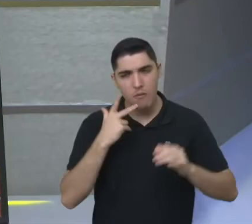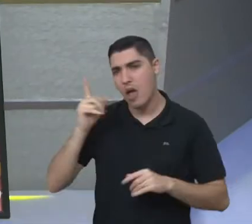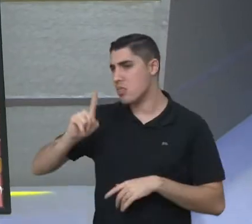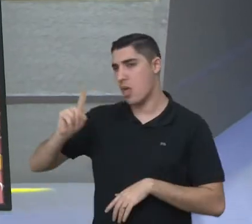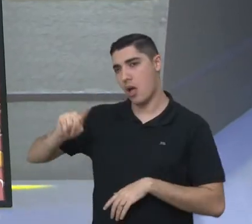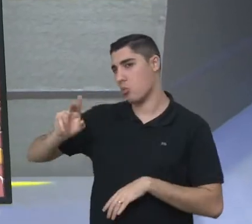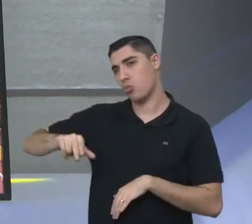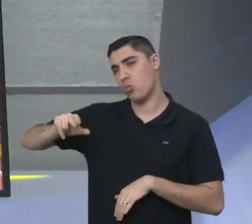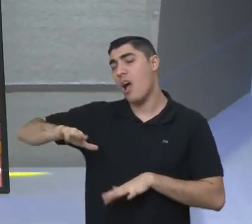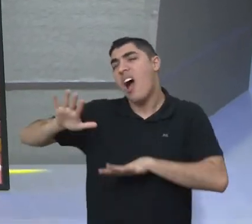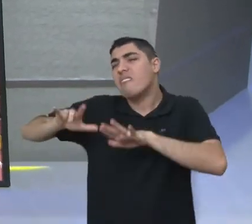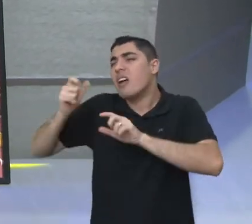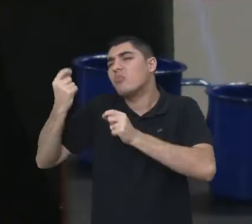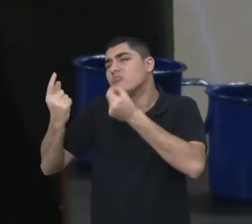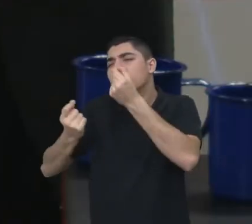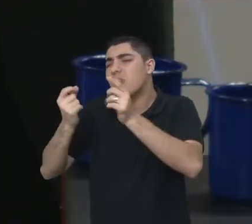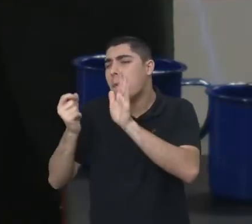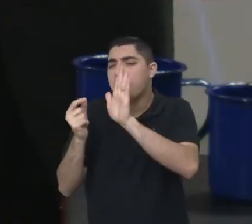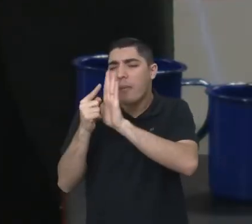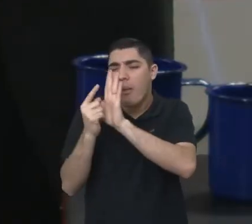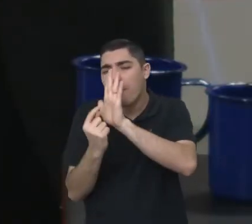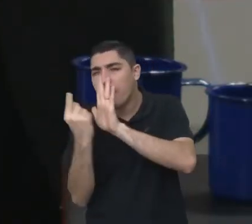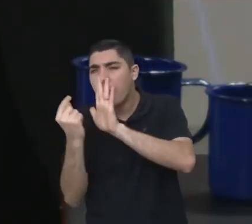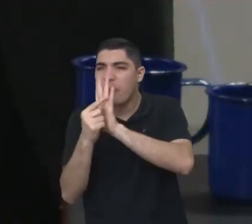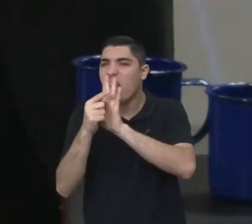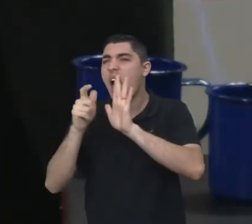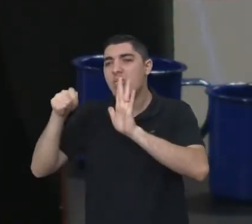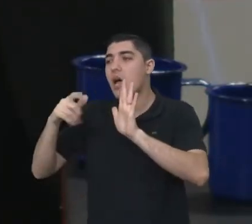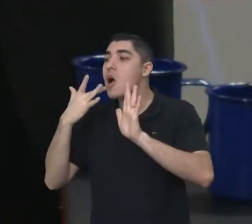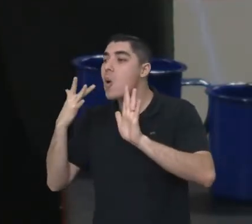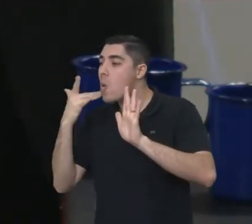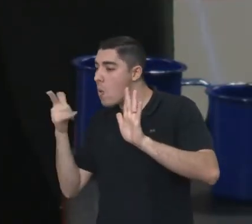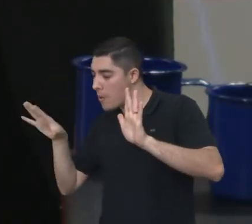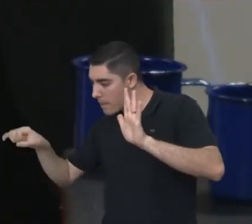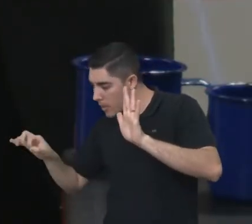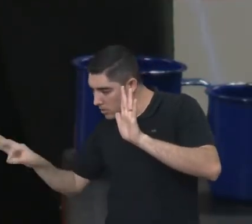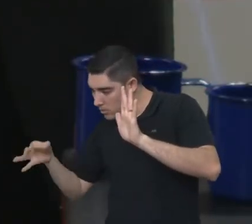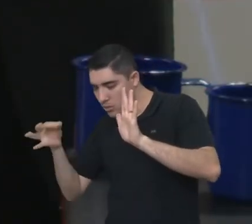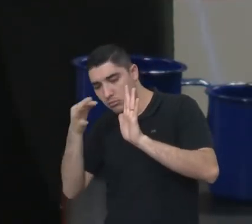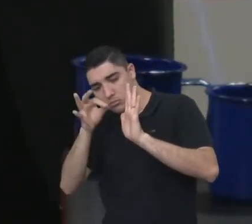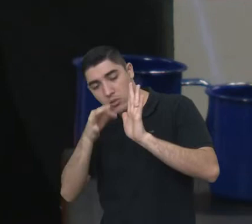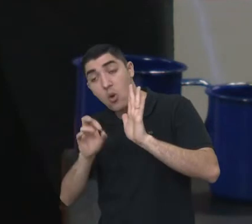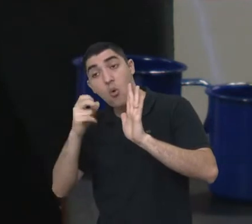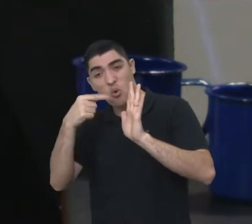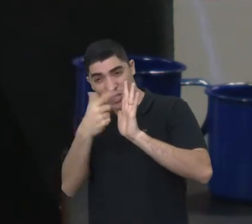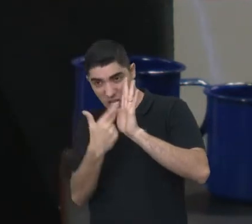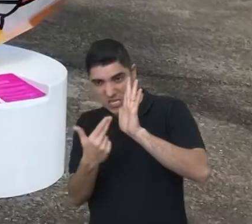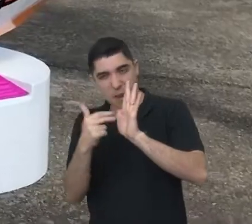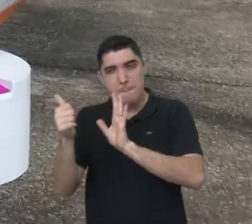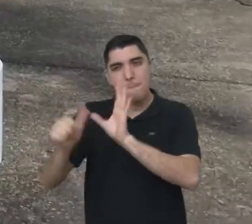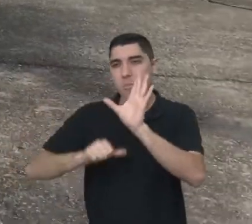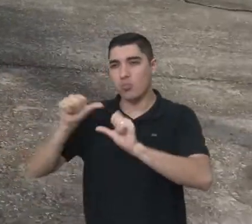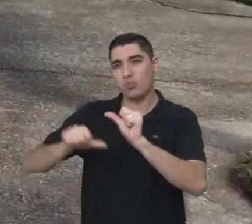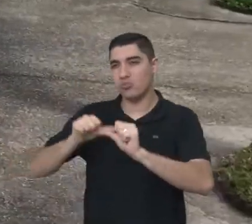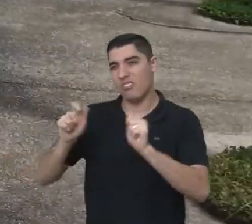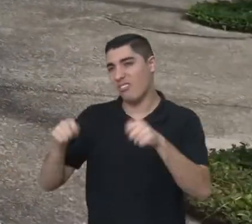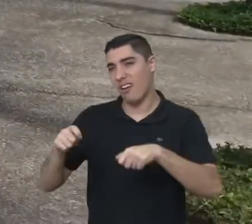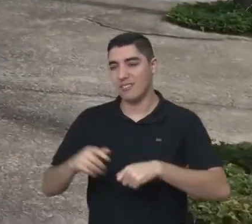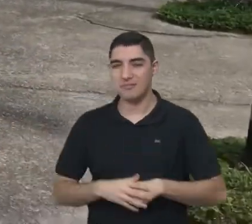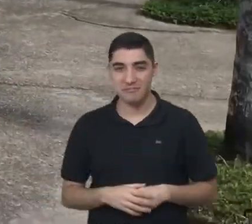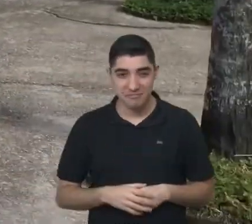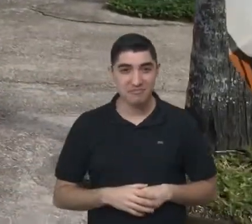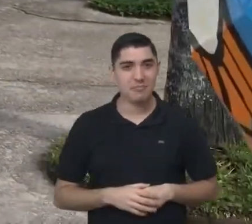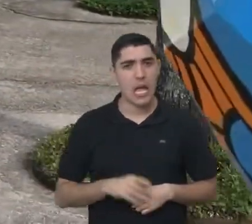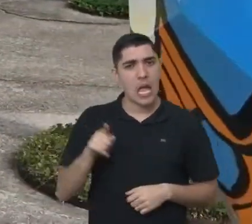dá... E como corrige? Tem como corrigir, sim. Você passa uma outra tinta e muda o desenho, sei lá. Isso